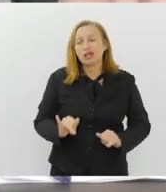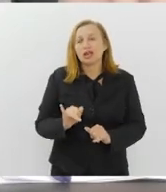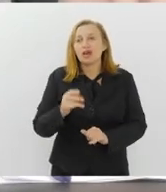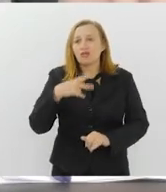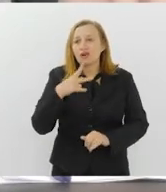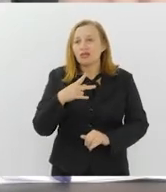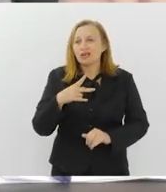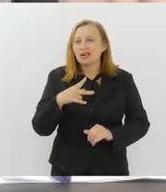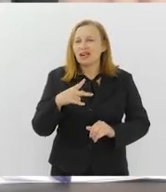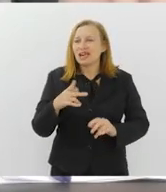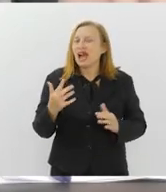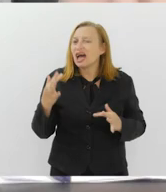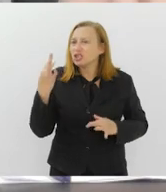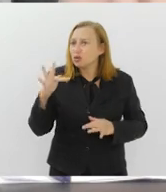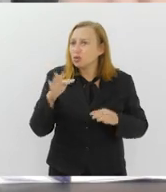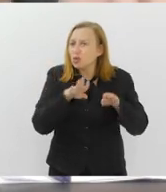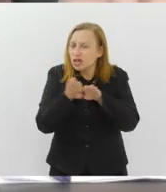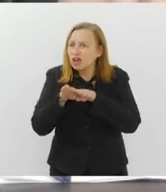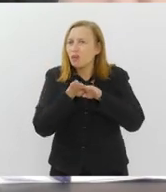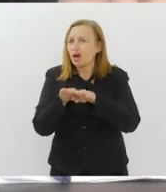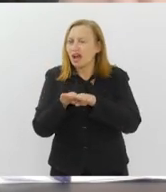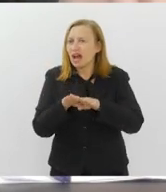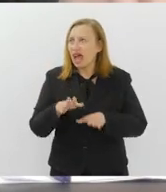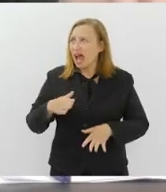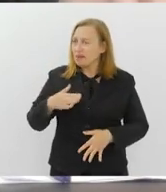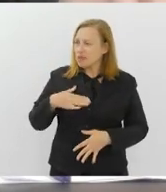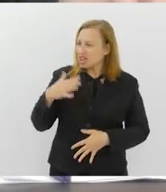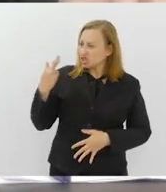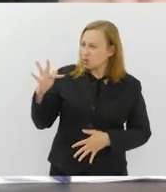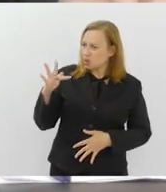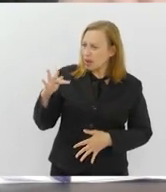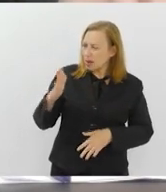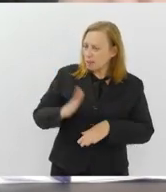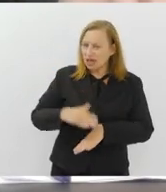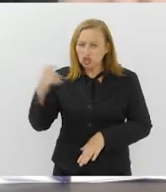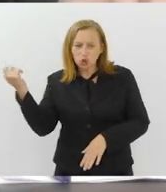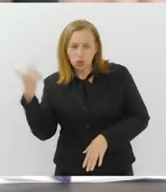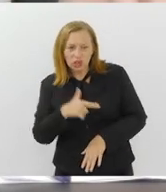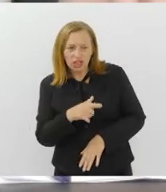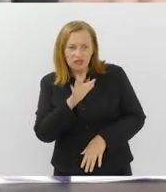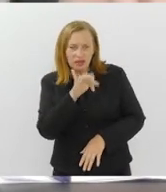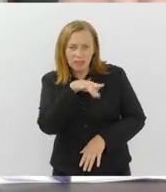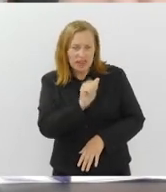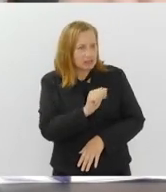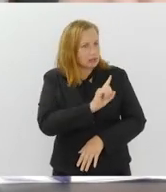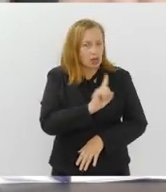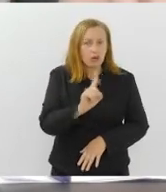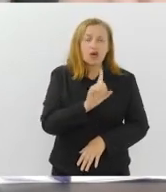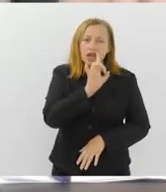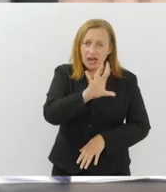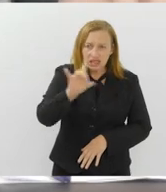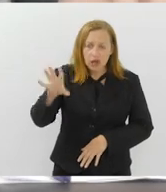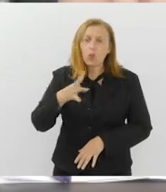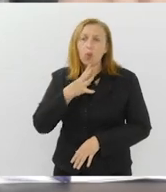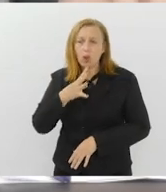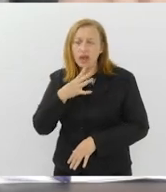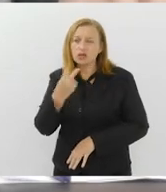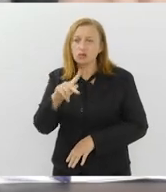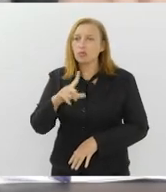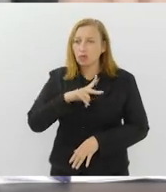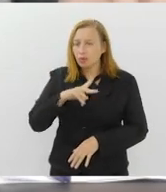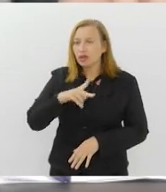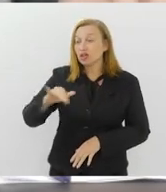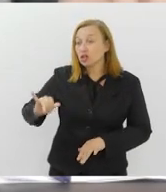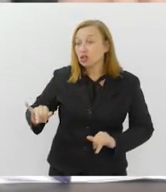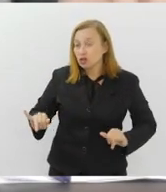nos iguala. A minha dor não é maior que da Fabiane, não, mas cada um sabe a sua, mas, sem dúvida nenhuma,